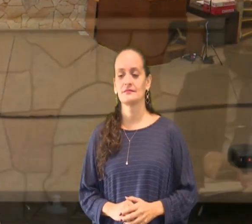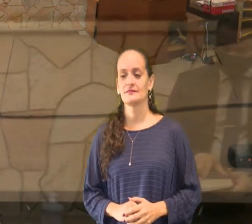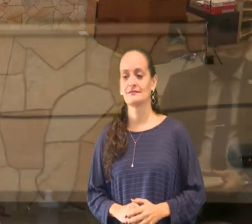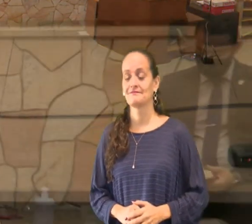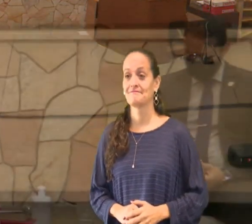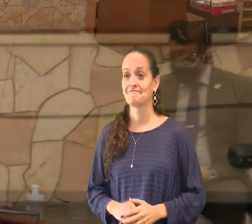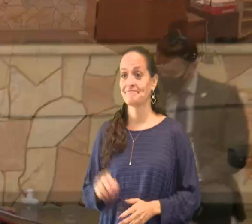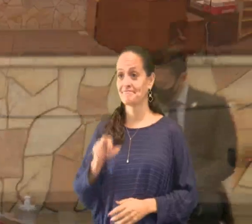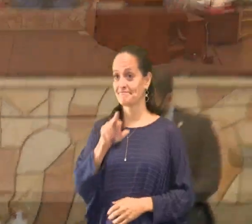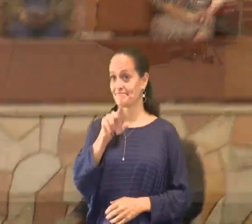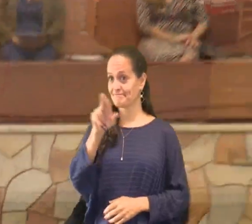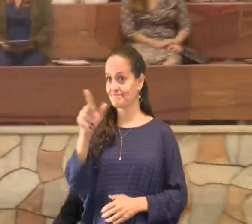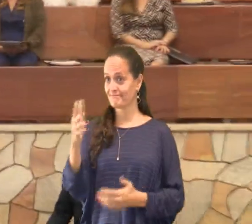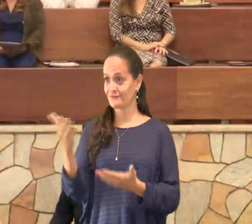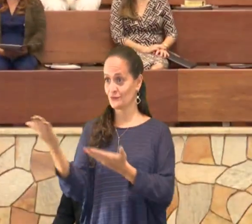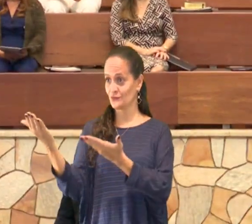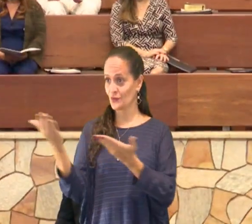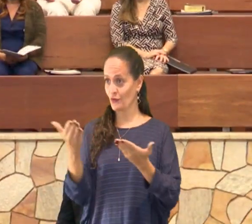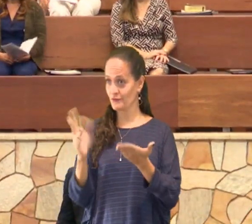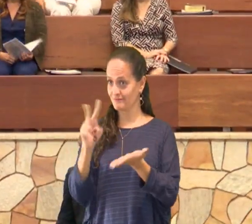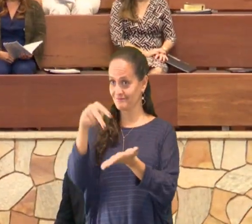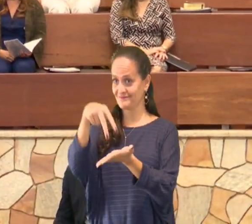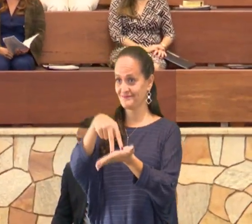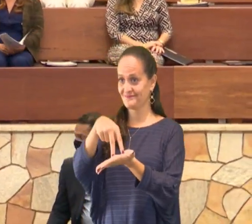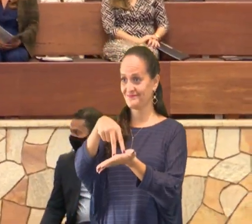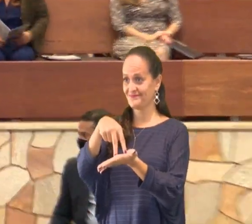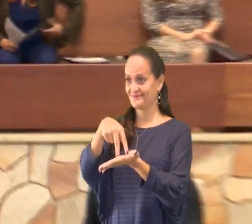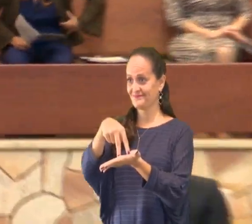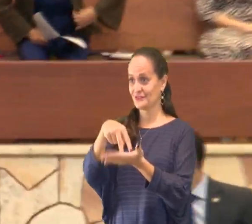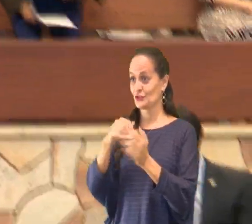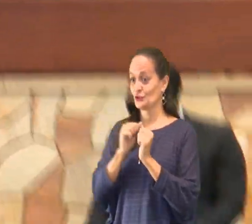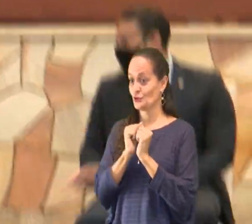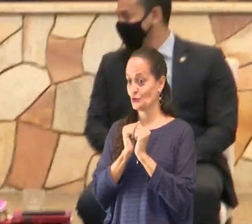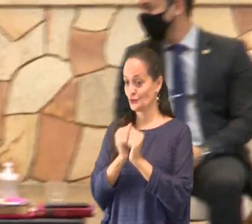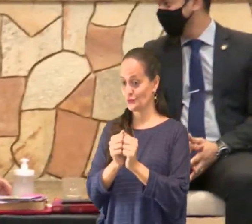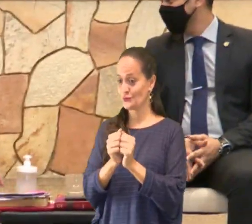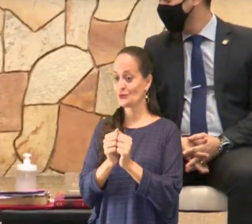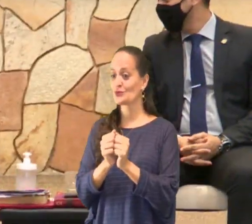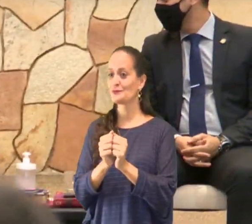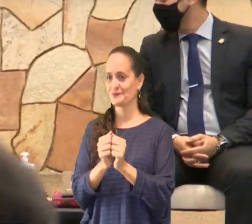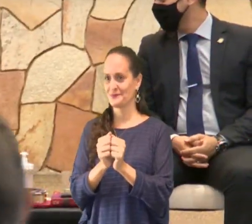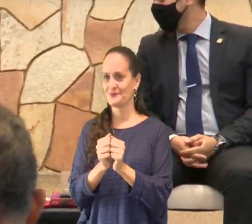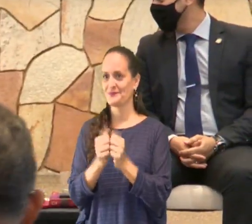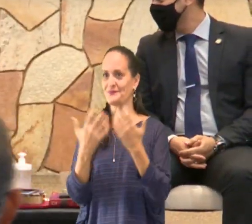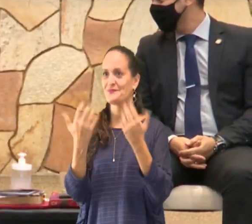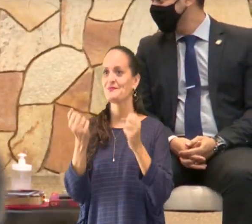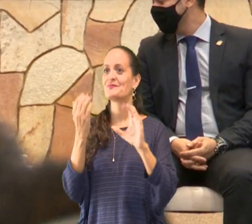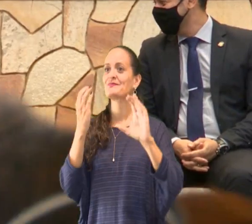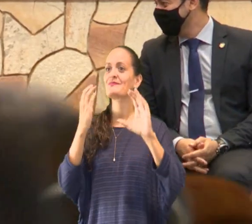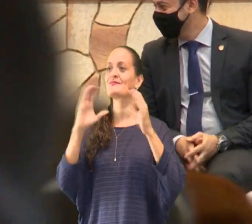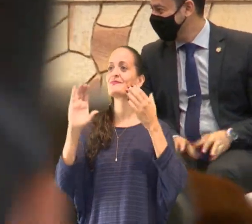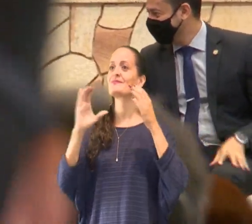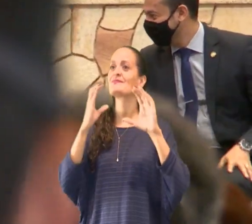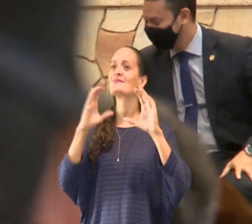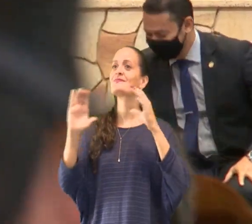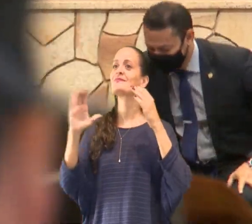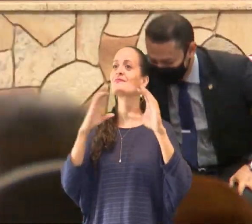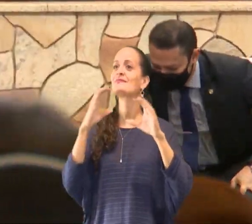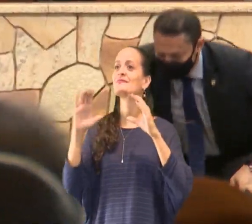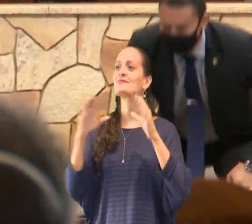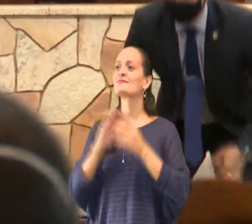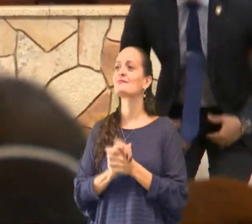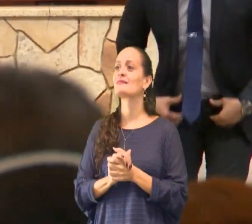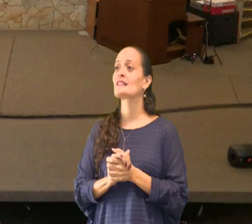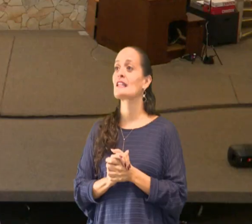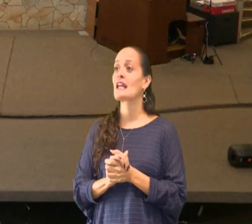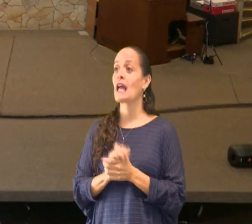Meus irmãos, eu convido toda a igreja a se colocar em pé juntos. Então vamos cantar que as palavras dos